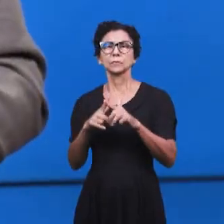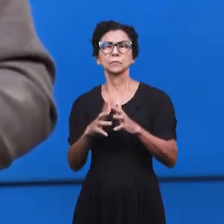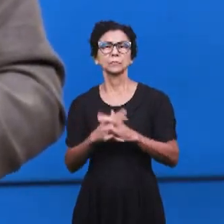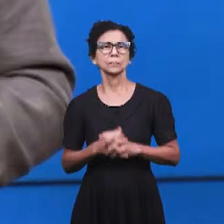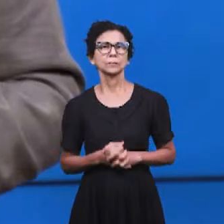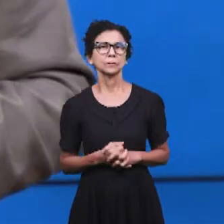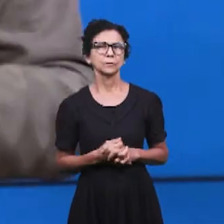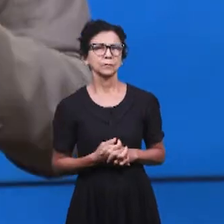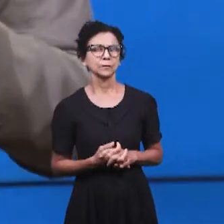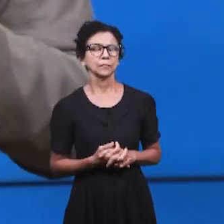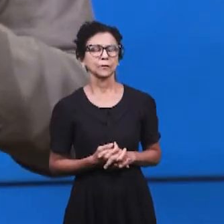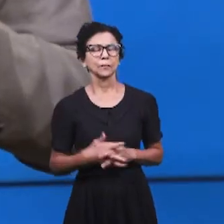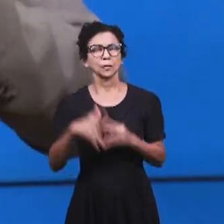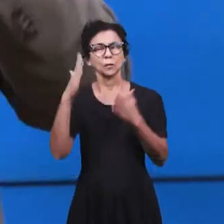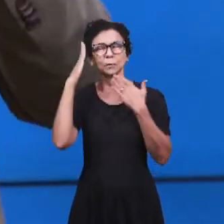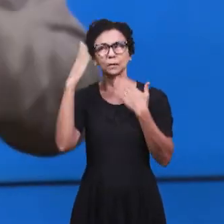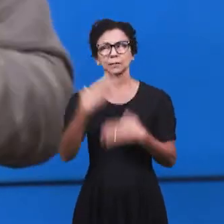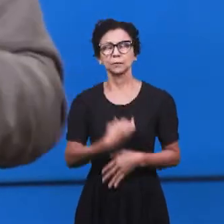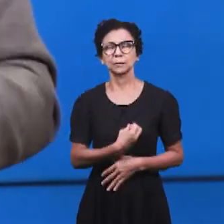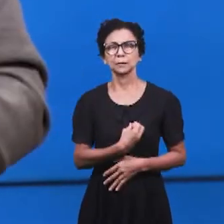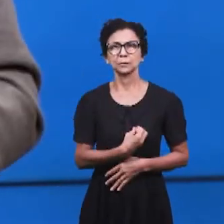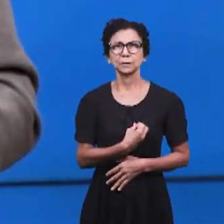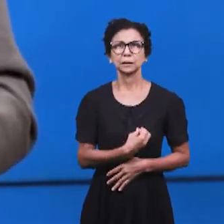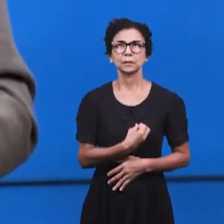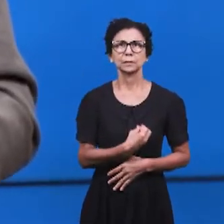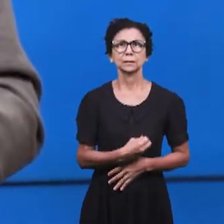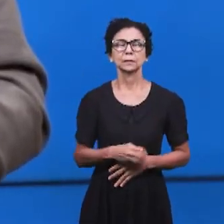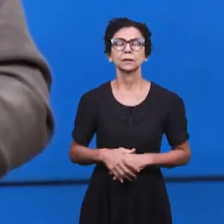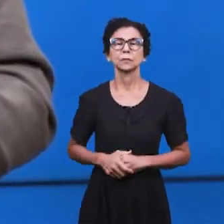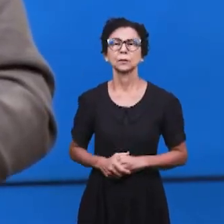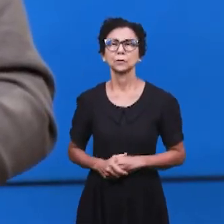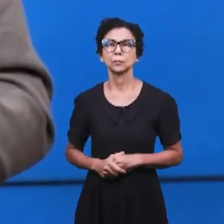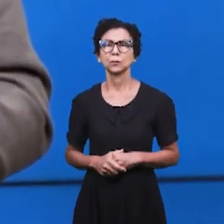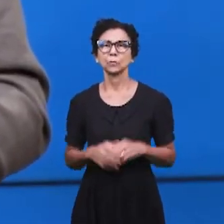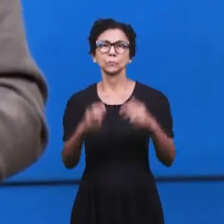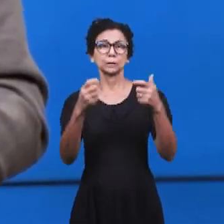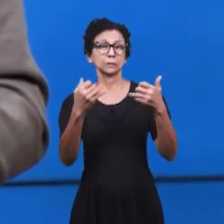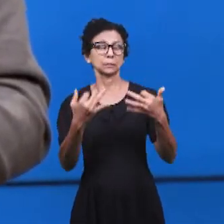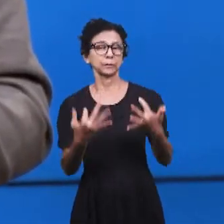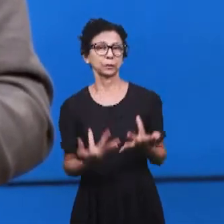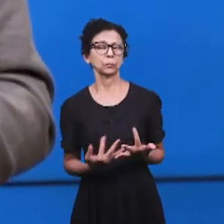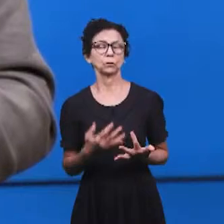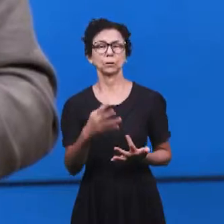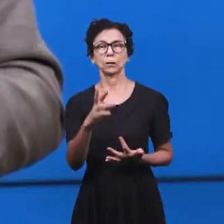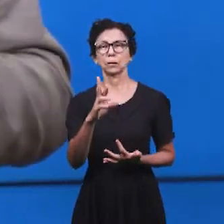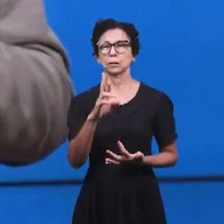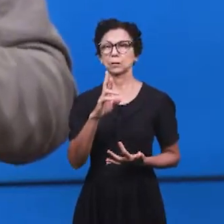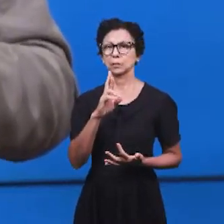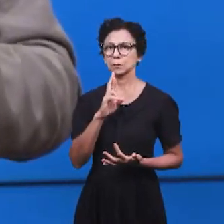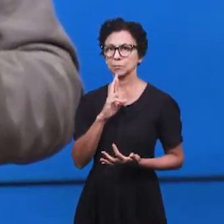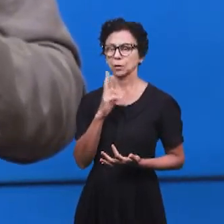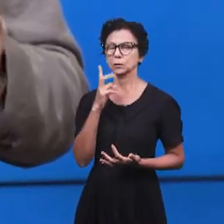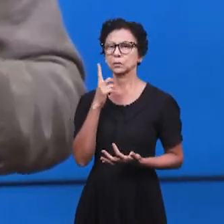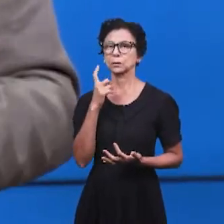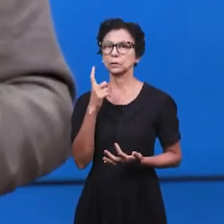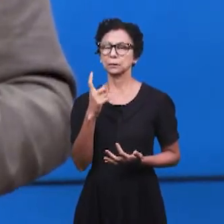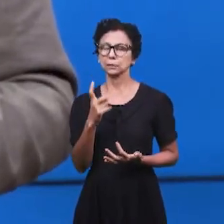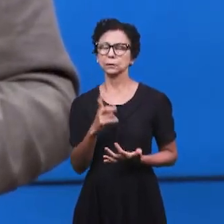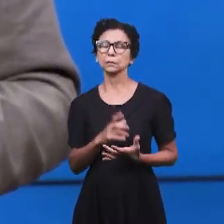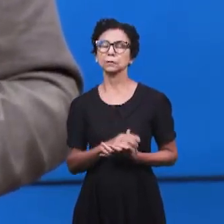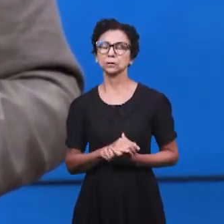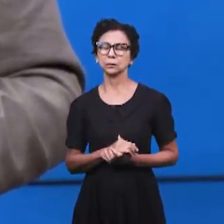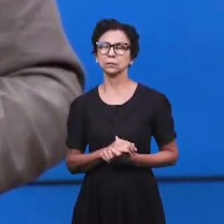a Jesus, Antônio Marcos. Obrigado pela sua participação, pela maneira como você descreve a resposta a essa pergunta. É muito interessante todos